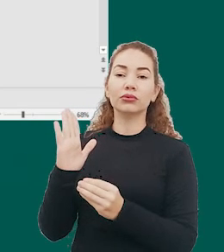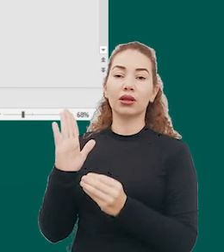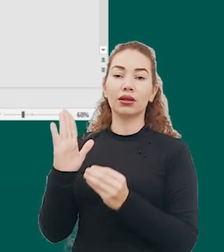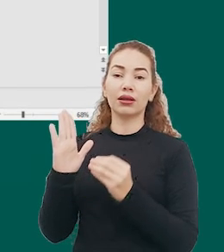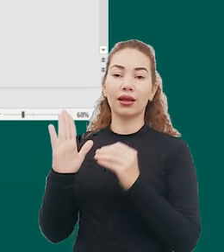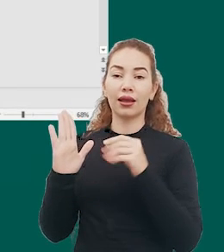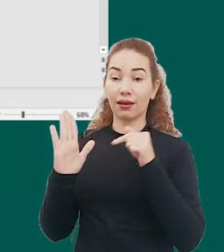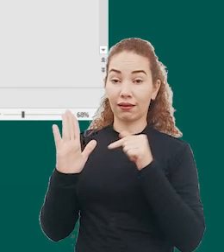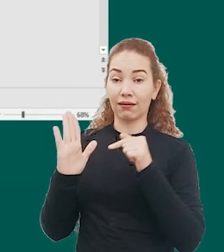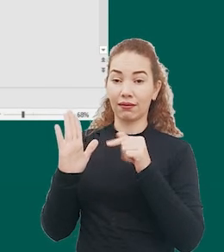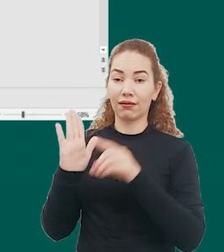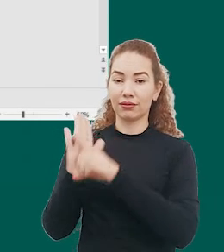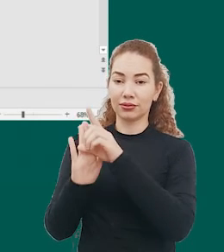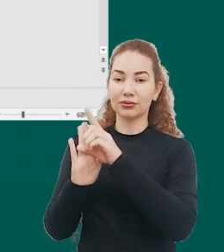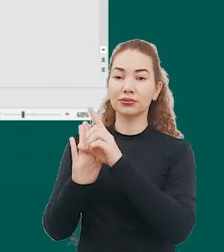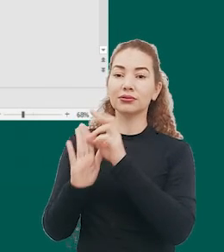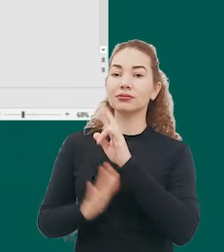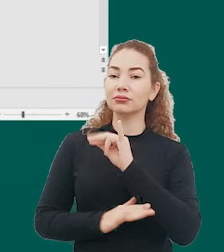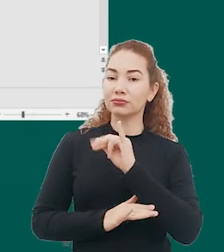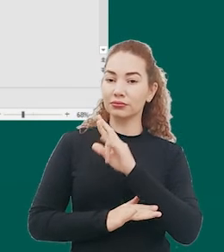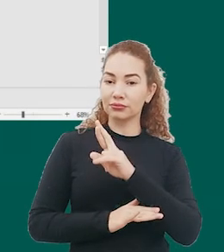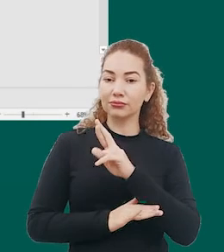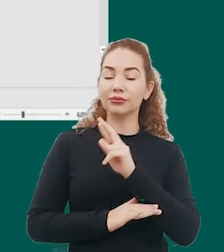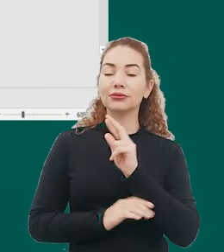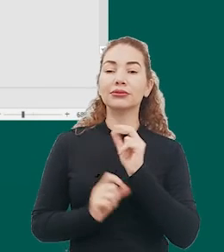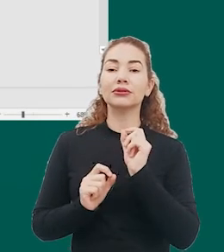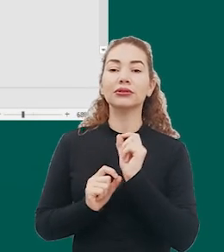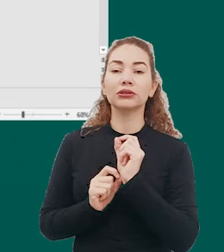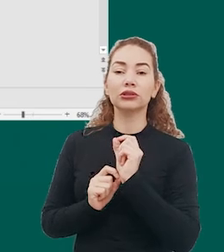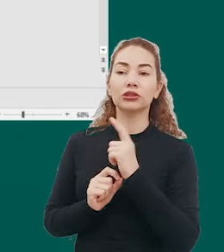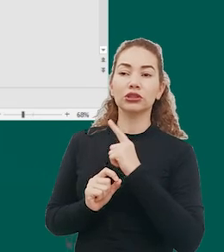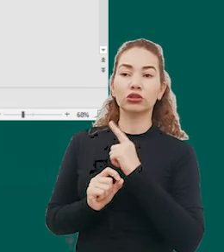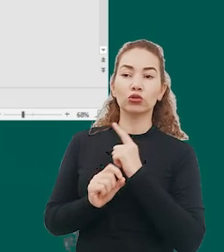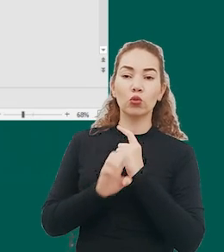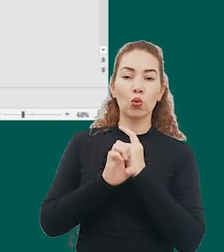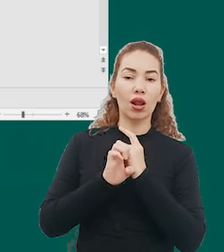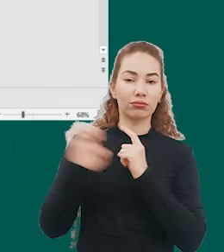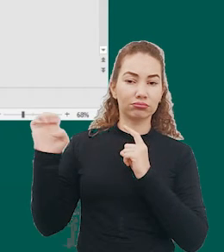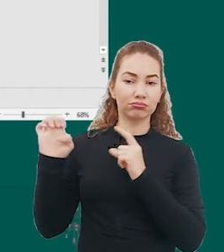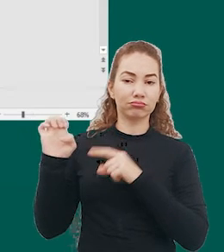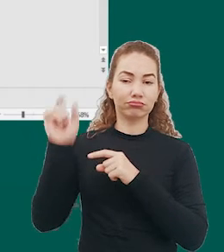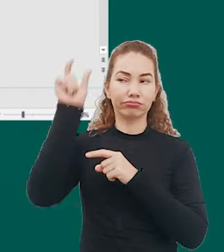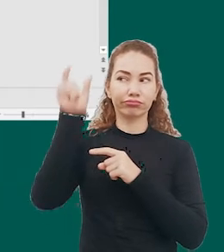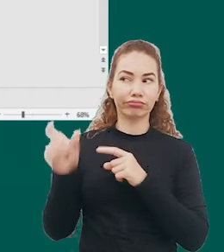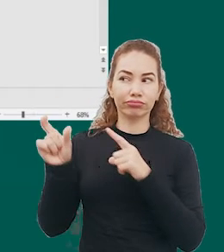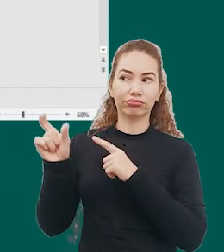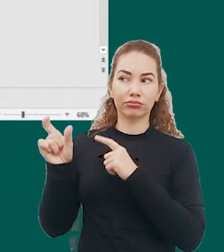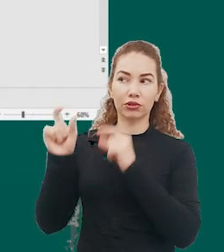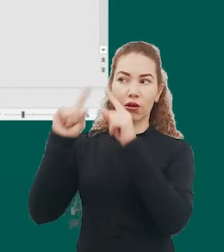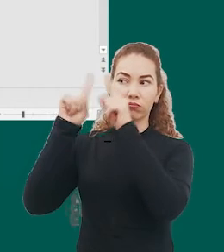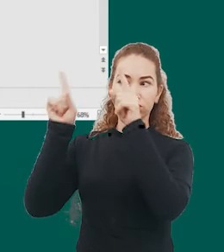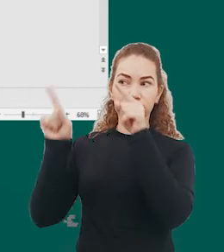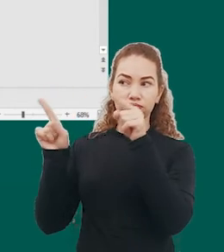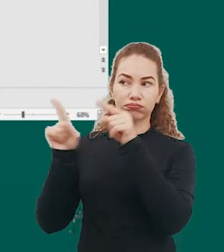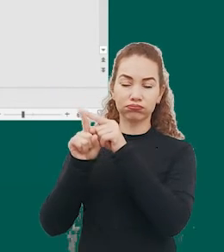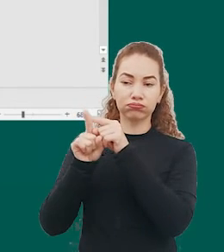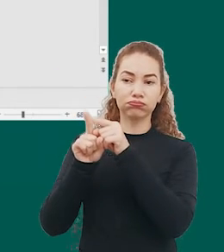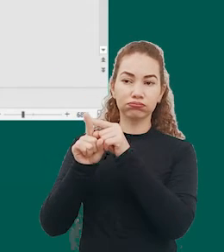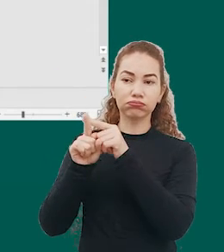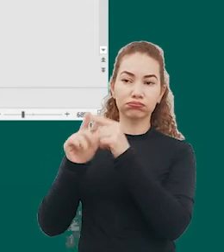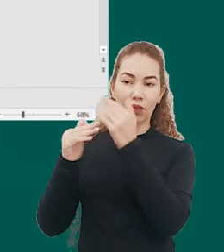a nossa declaração do imposto de renda, do nosso lado esquerdo vai vir um quadrinho logo